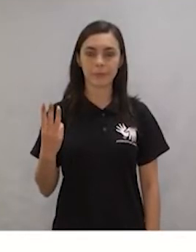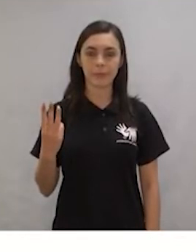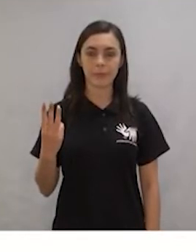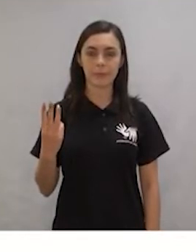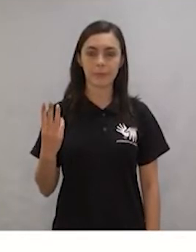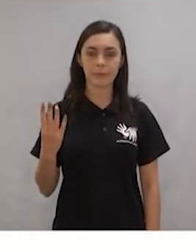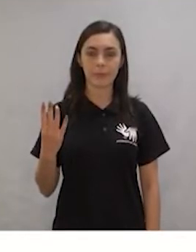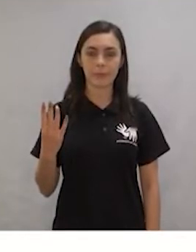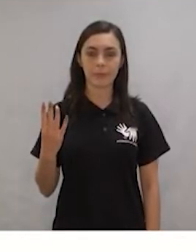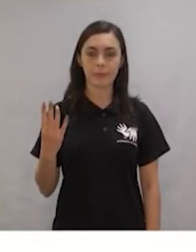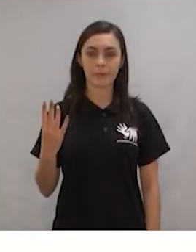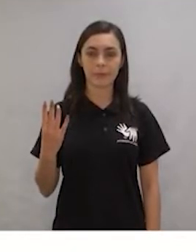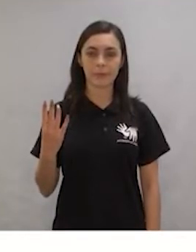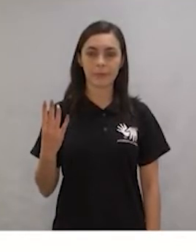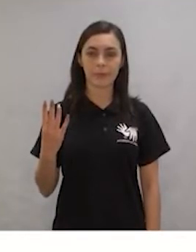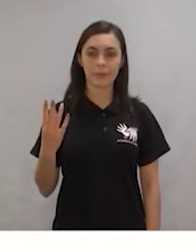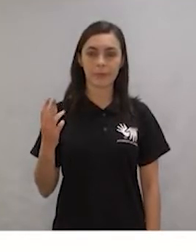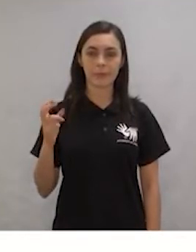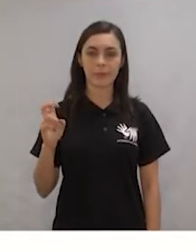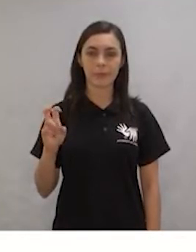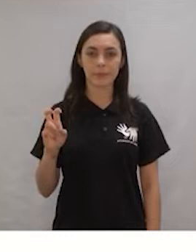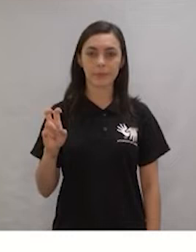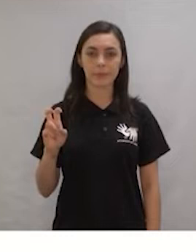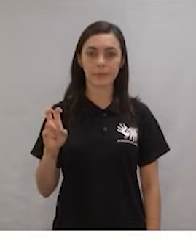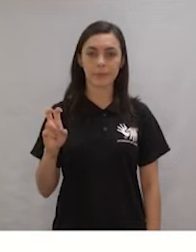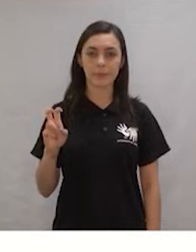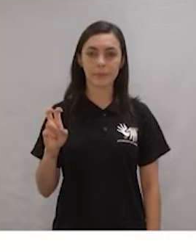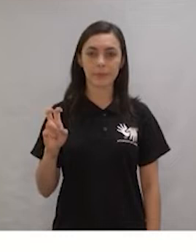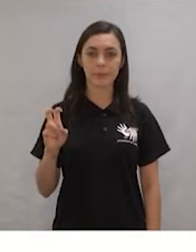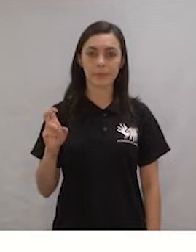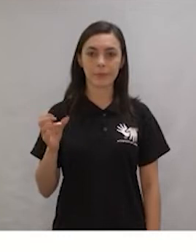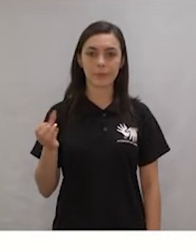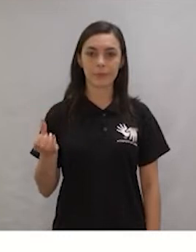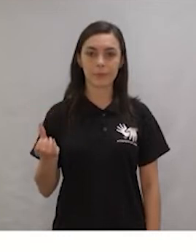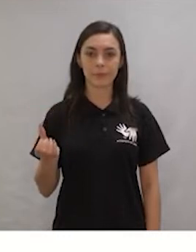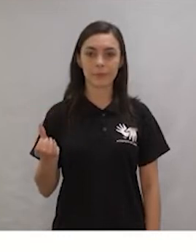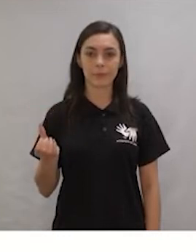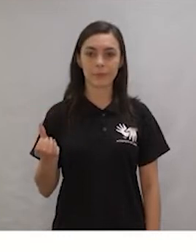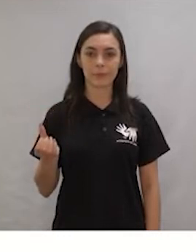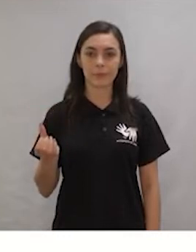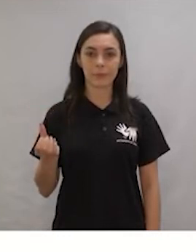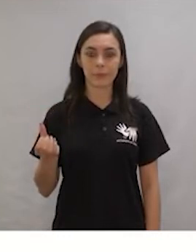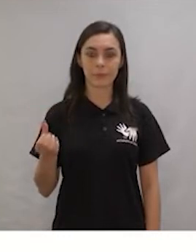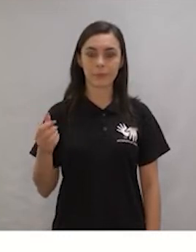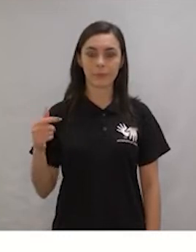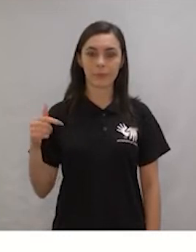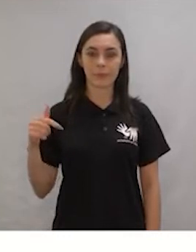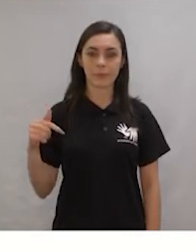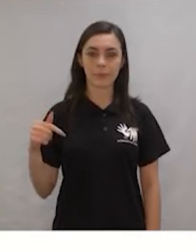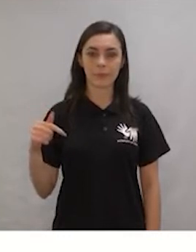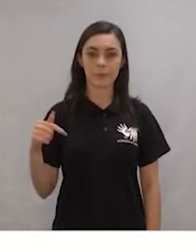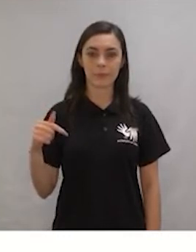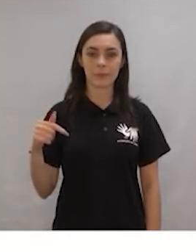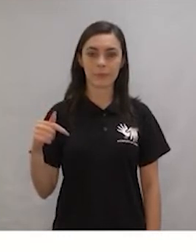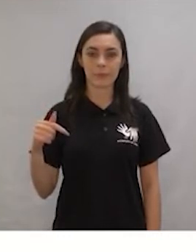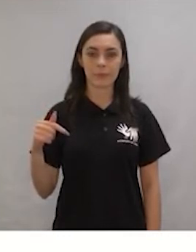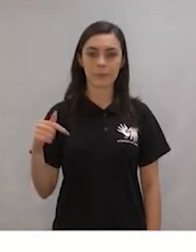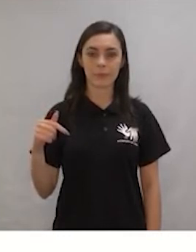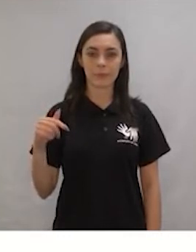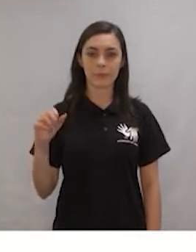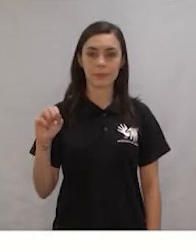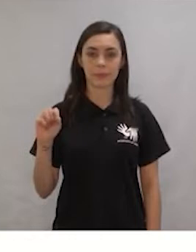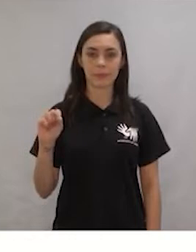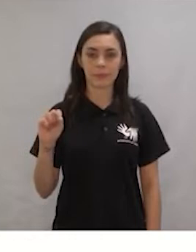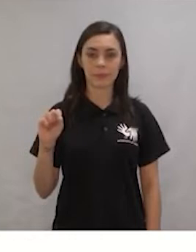3, 4, 5, 6,